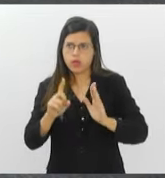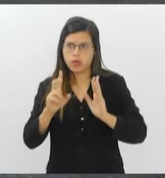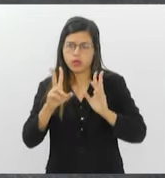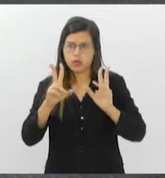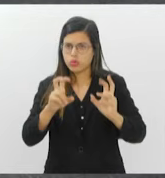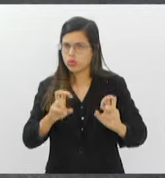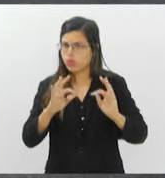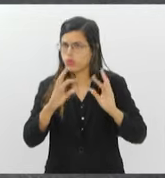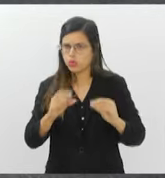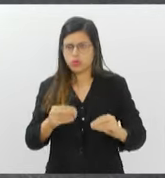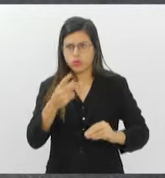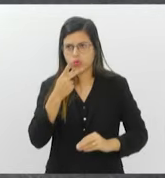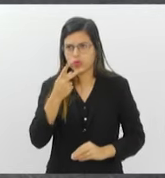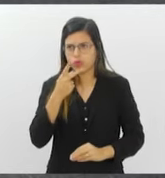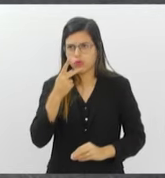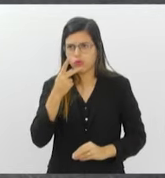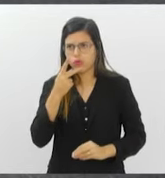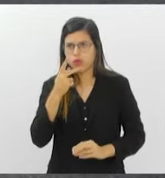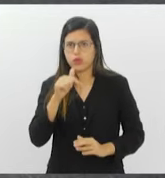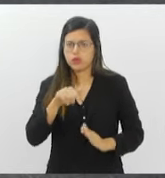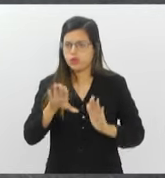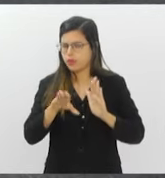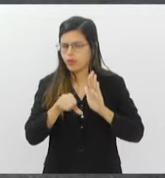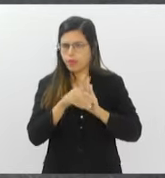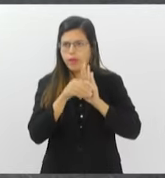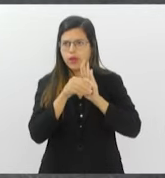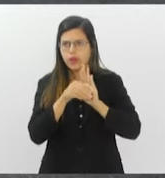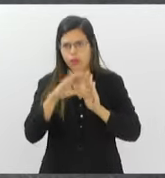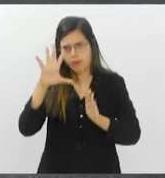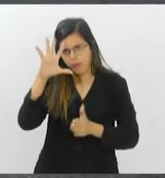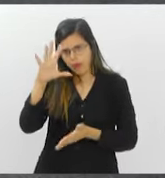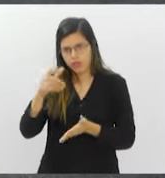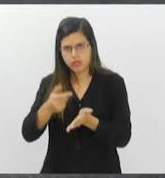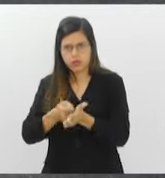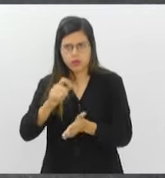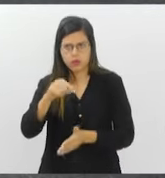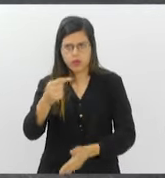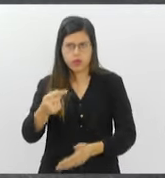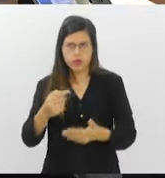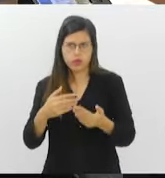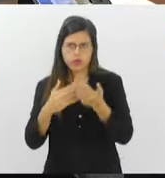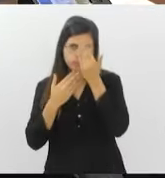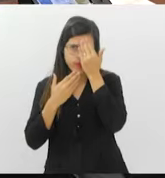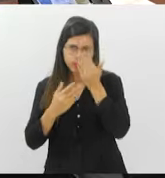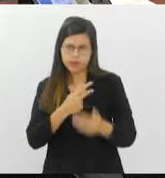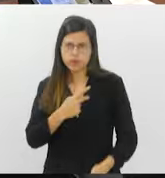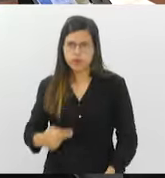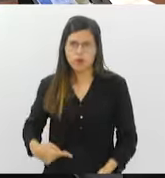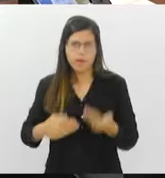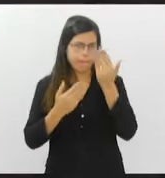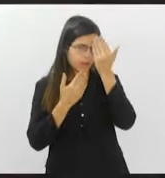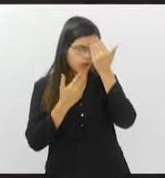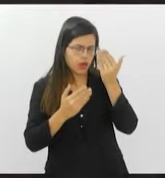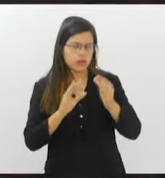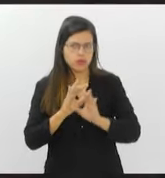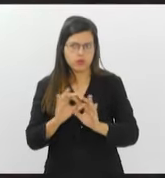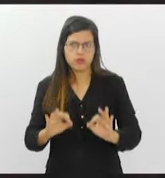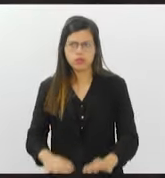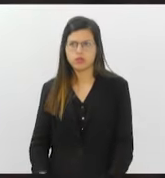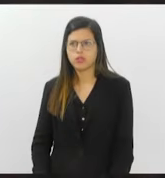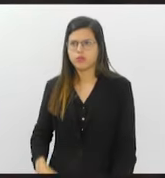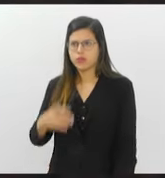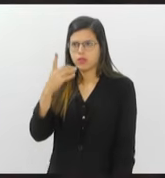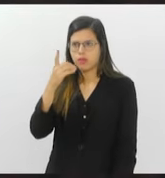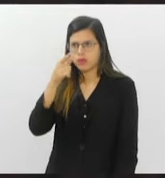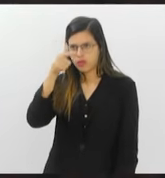aqui falando, foi objeto de emenda, para decisão a posteriori. Obrigado, presidente. Ótimo. Muito obrigado mais uma vez, deputado